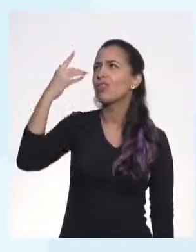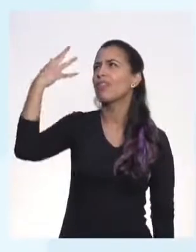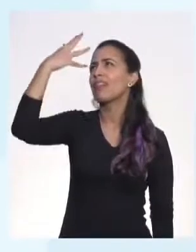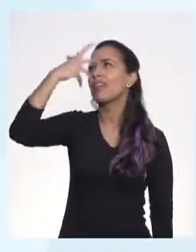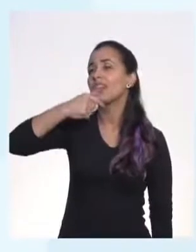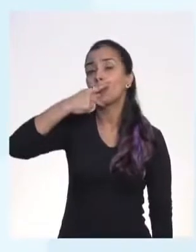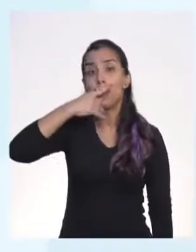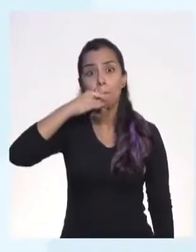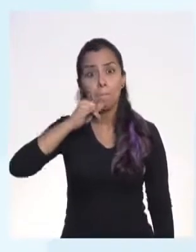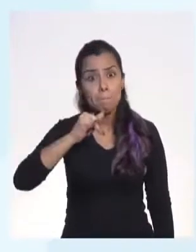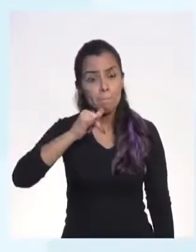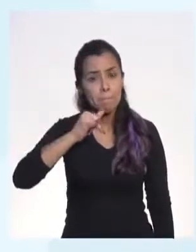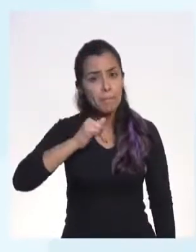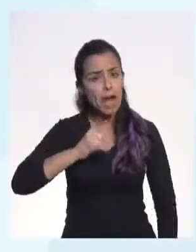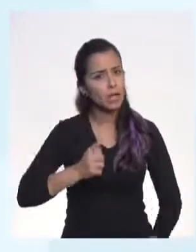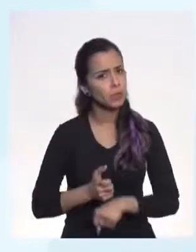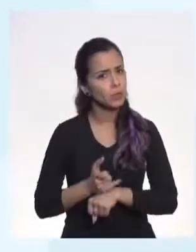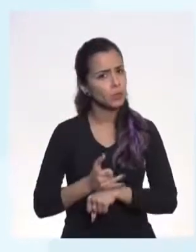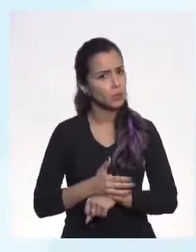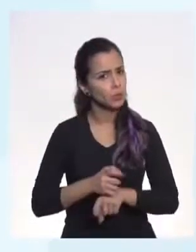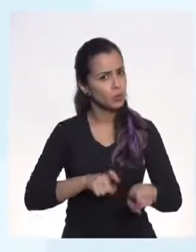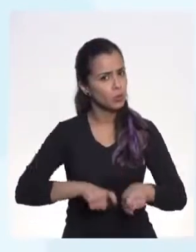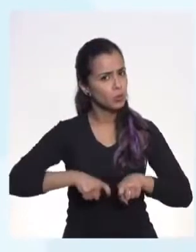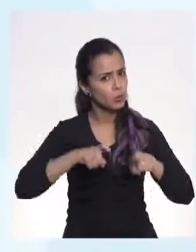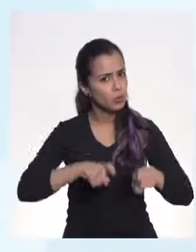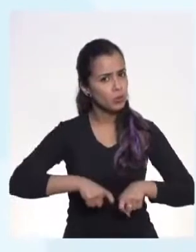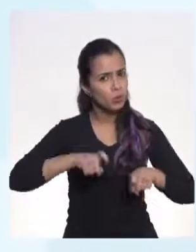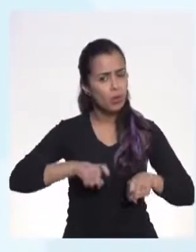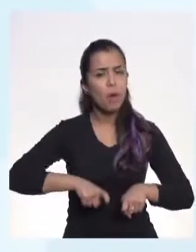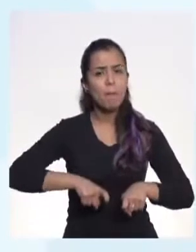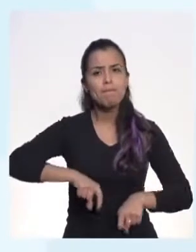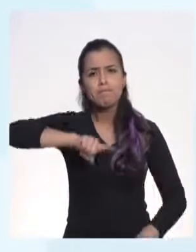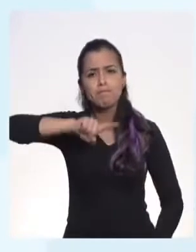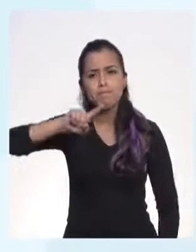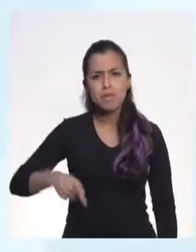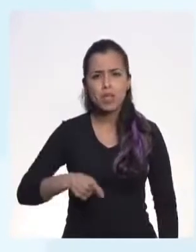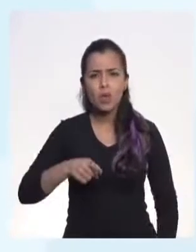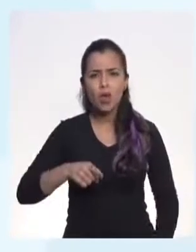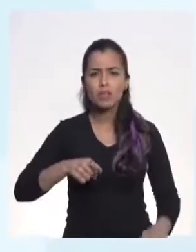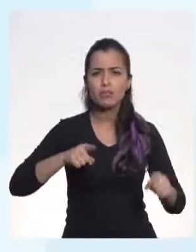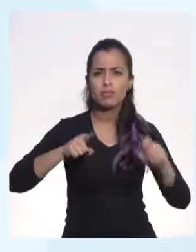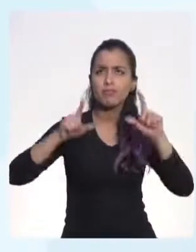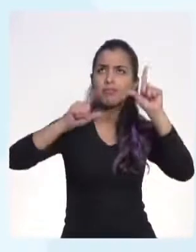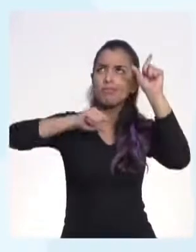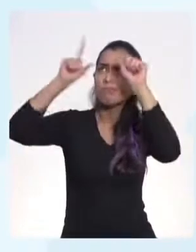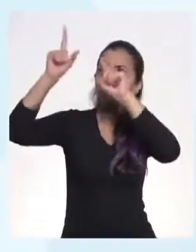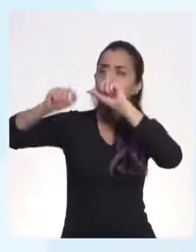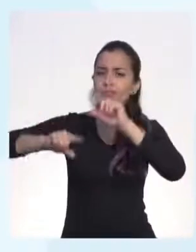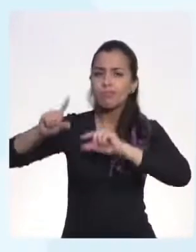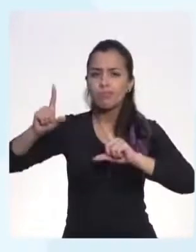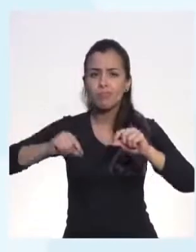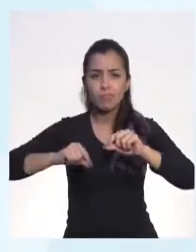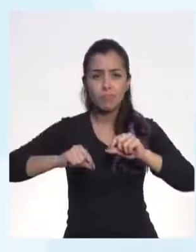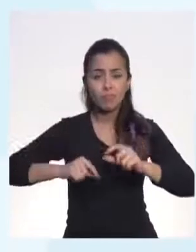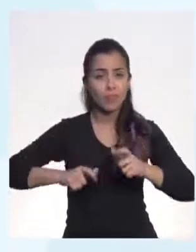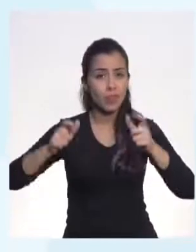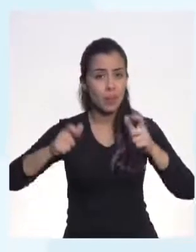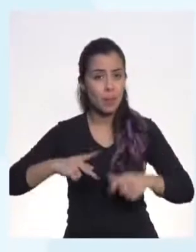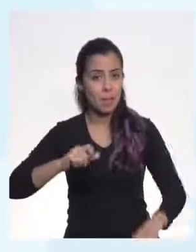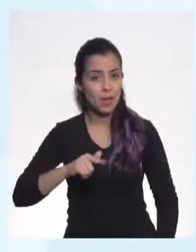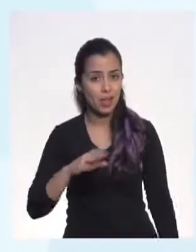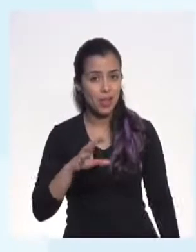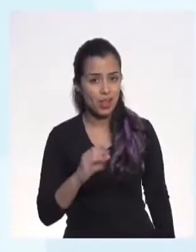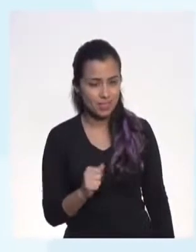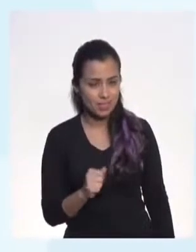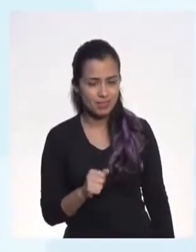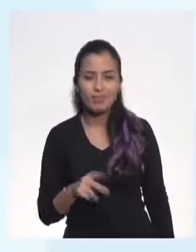o pai a muito Madrugou na roça milhões de astros agarram-se luzindo pelos apê furado da Palhoça